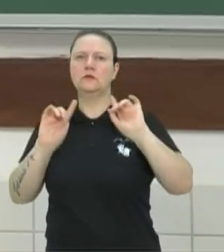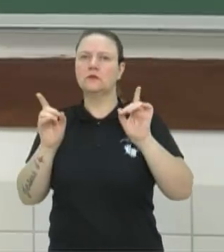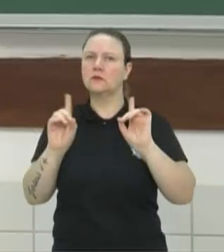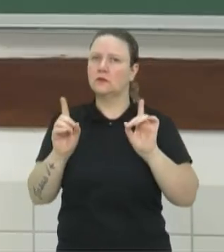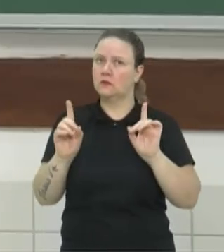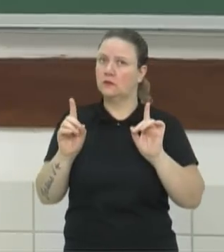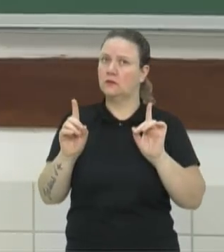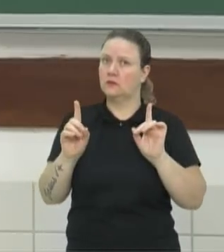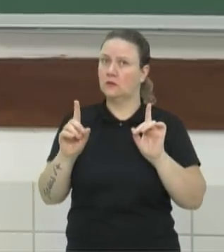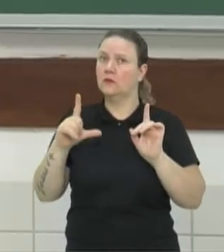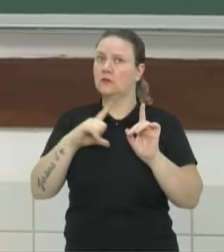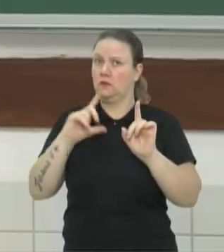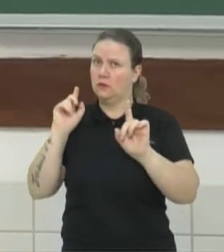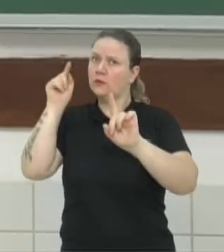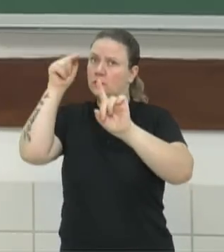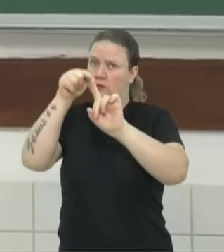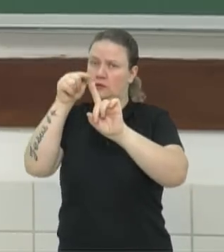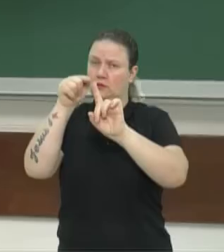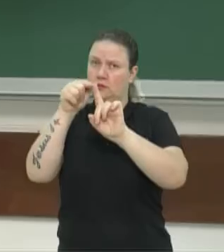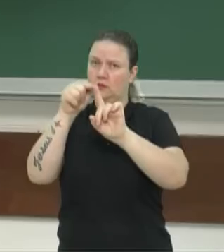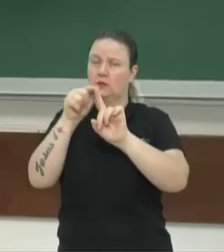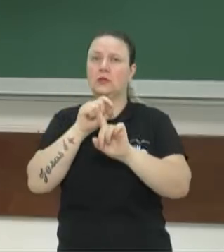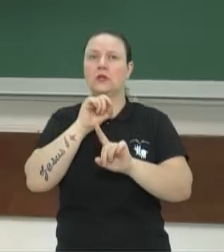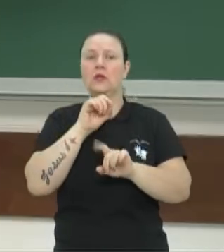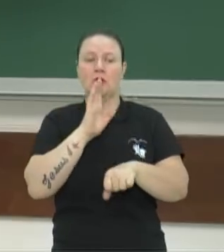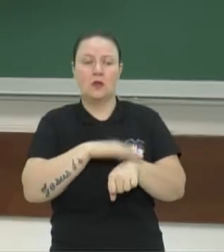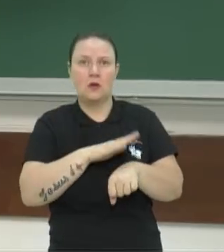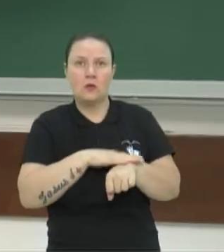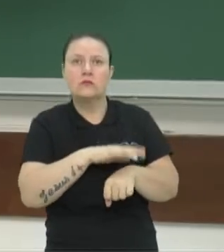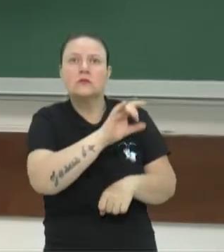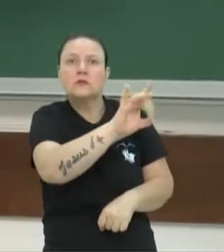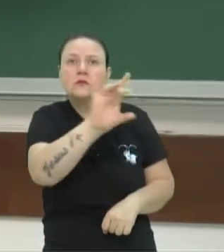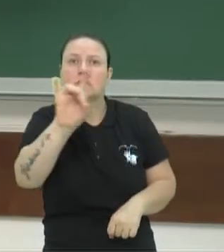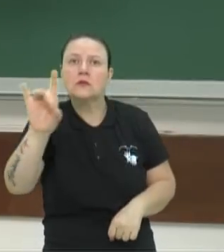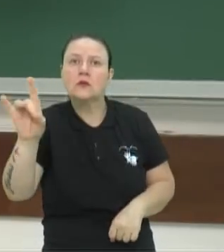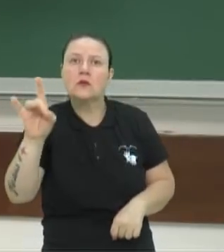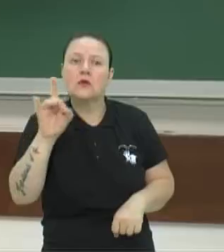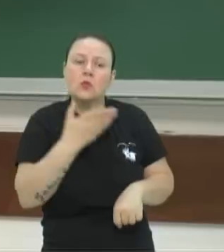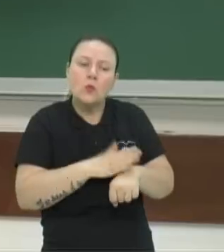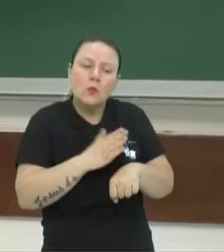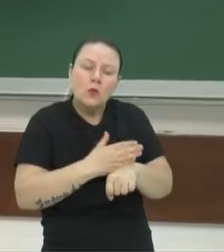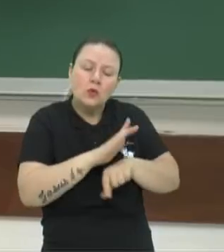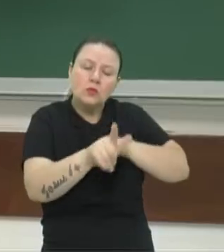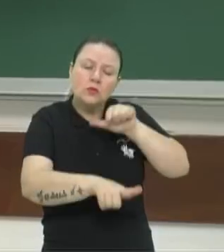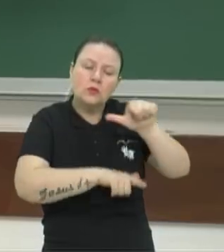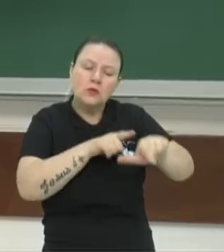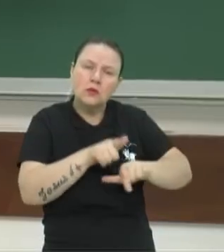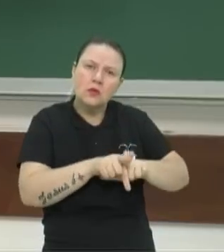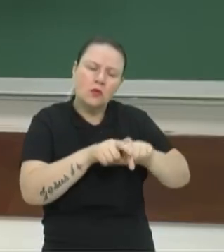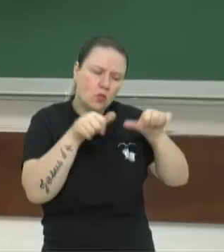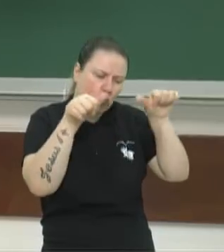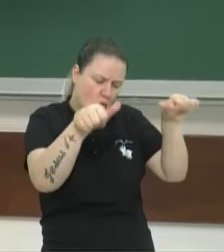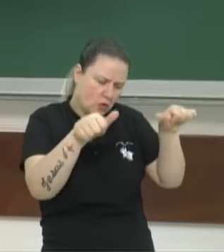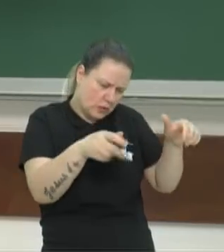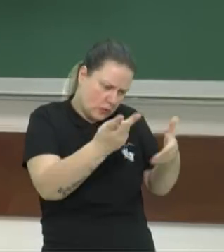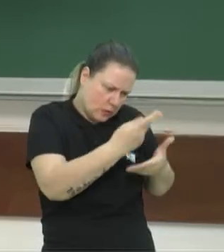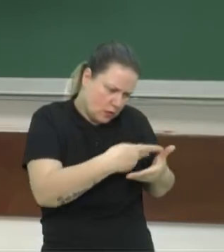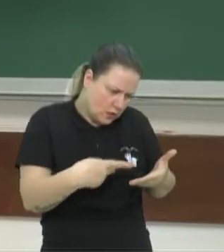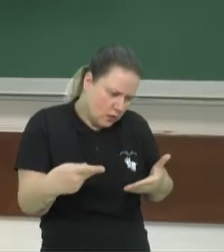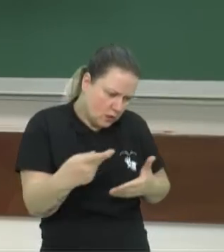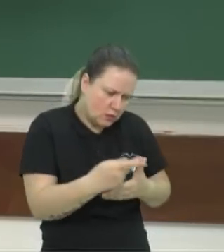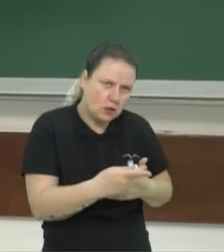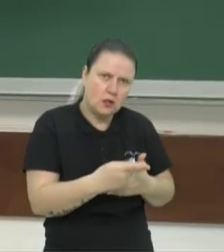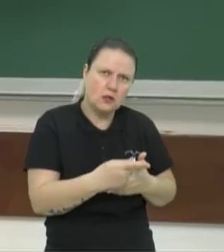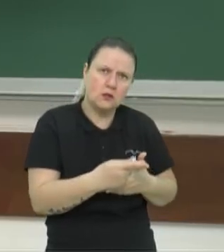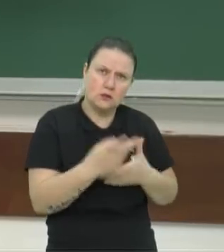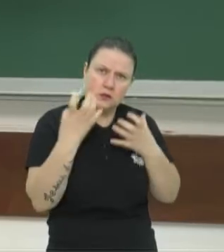que, quando você for produzir um cartaz, tudo que você colocar tem que ter um significado. Ah, eu fiz esse desenho aqui, mas o que esse desenho tem a ver com a mensagem que você quer